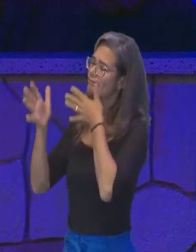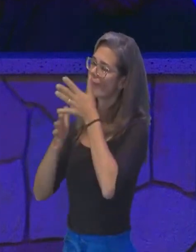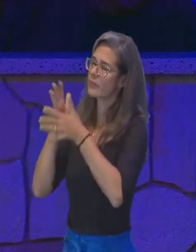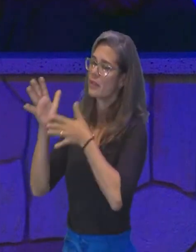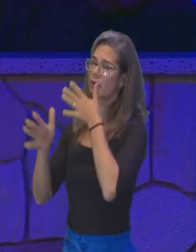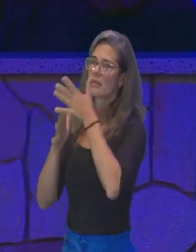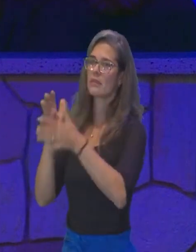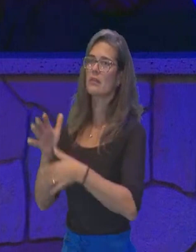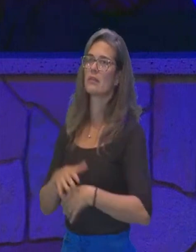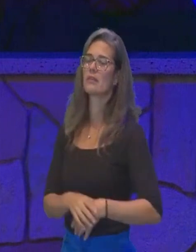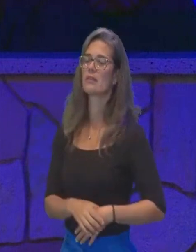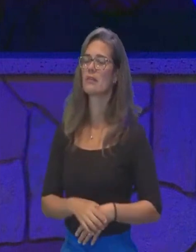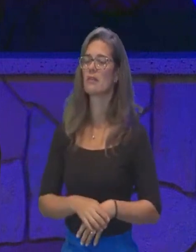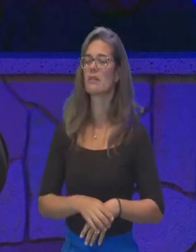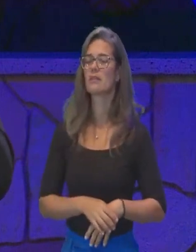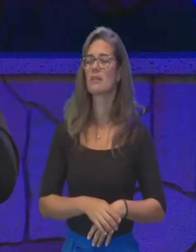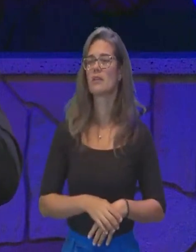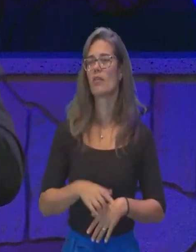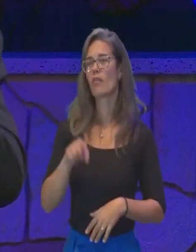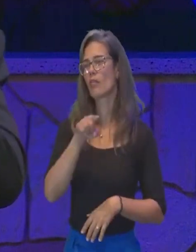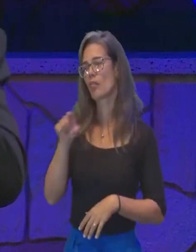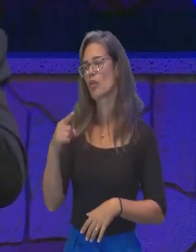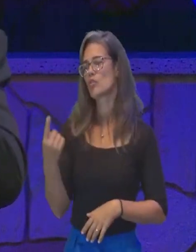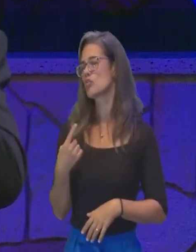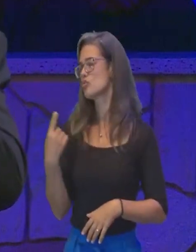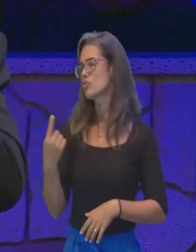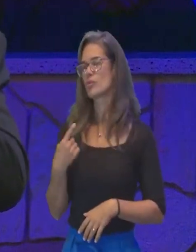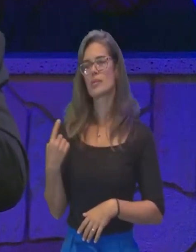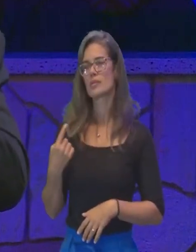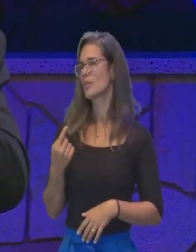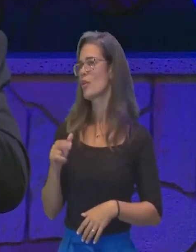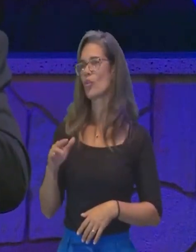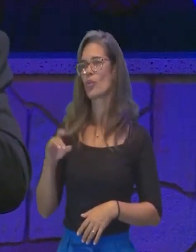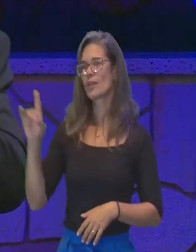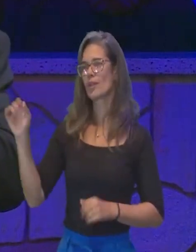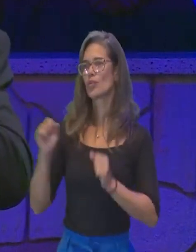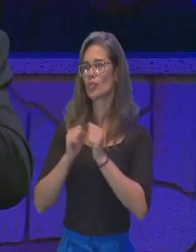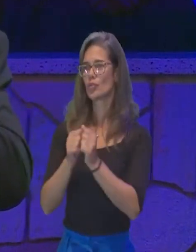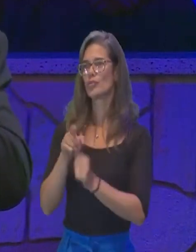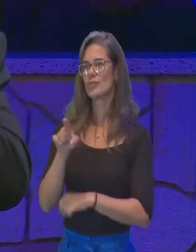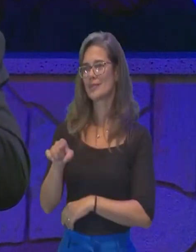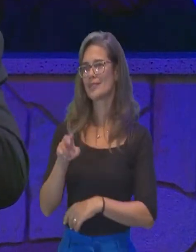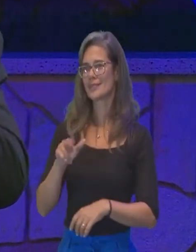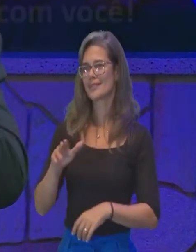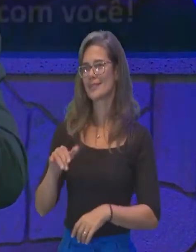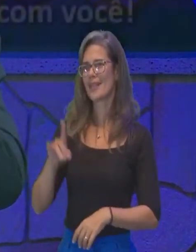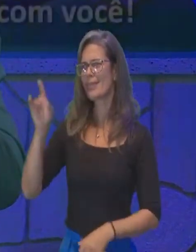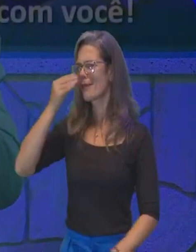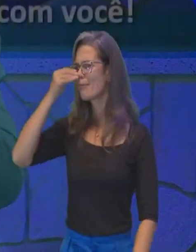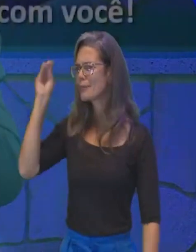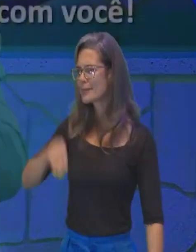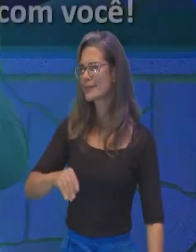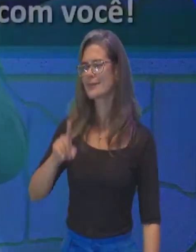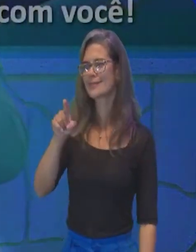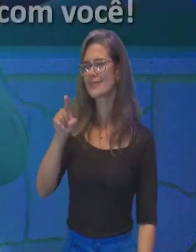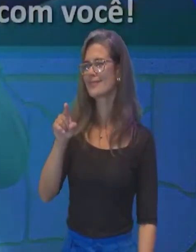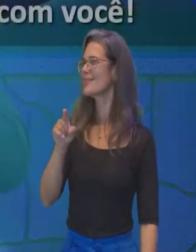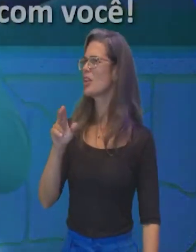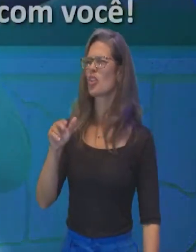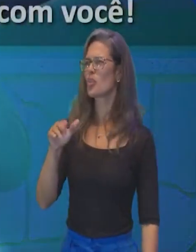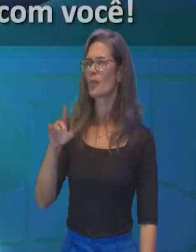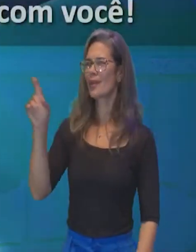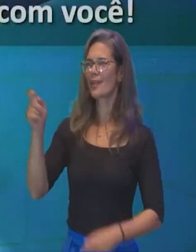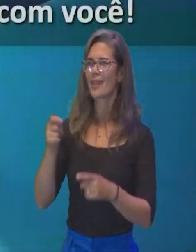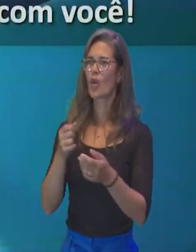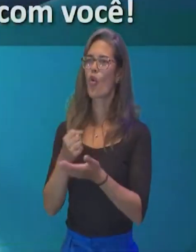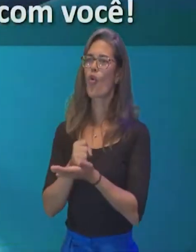fim, você não está só, querido. Deus está presente. Deus não desistiu de você. Ele está no